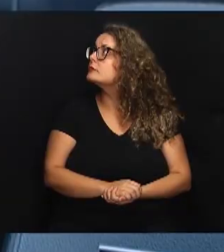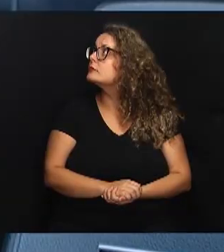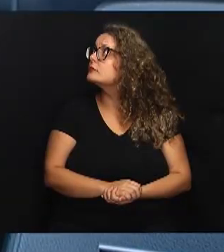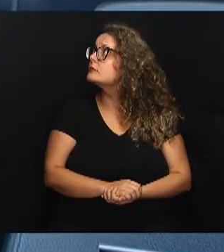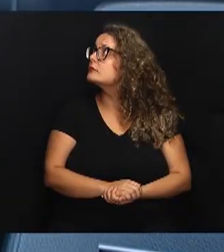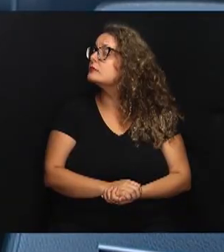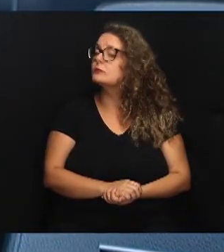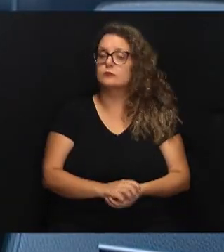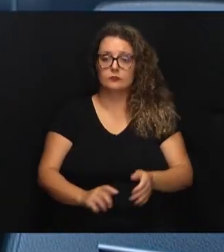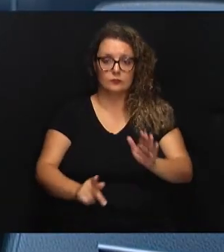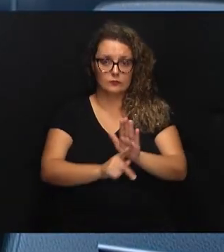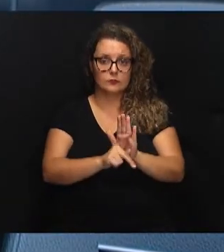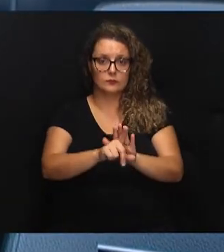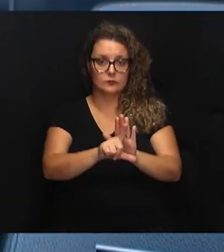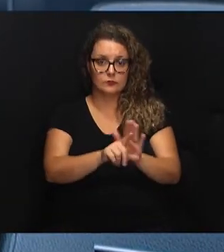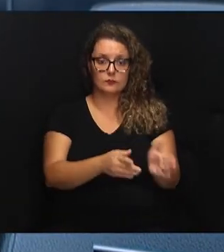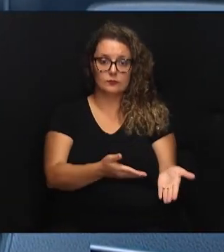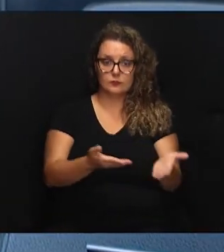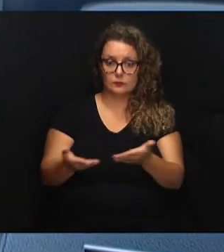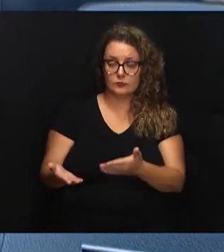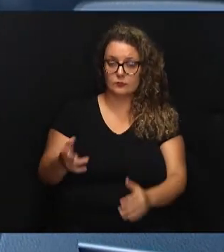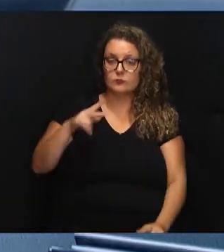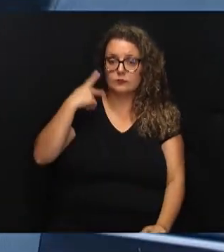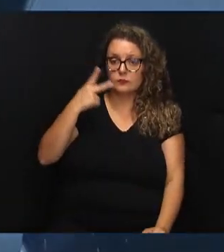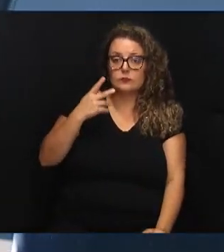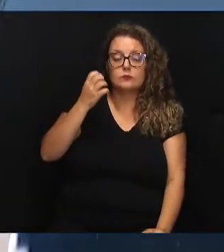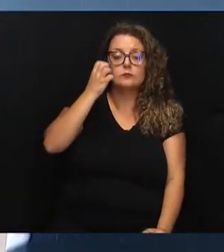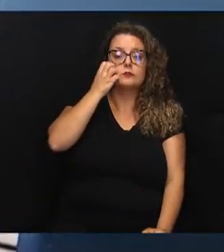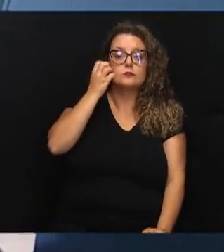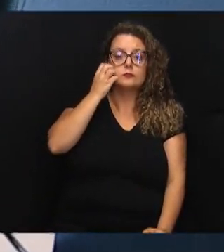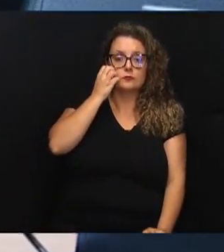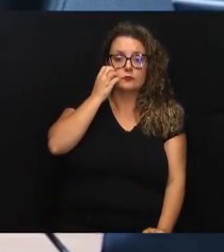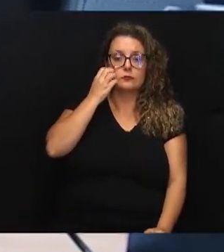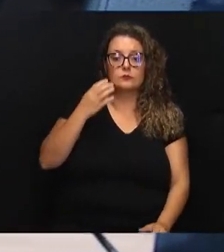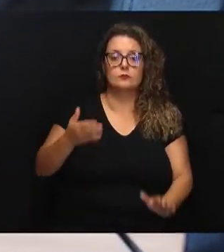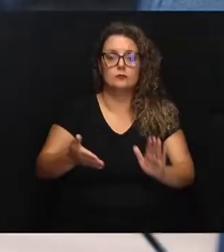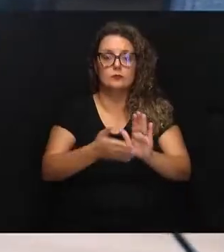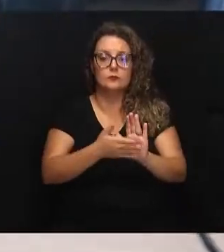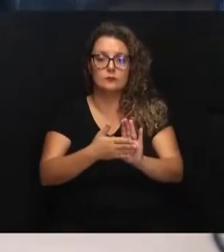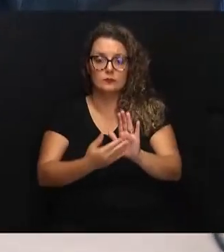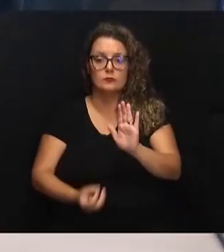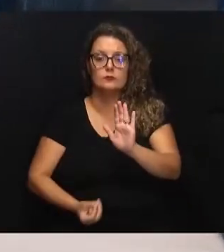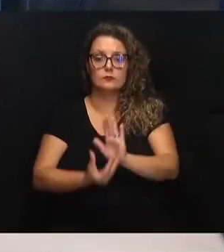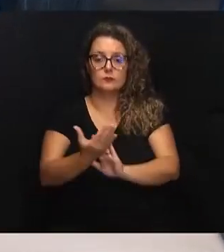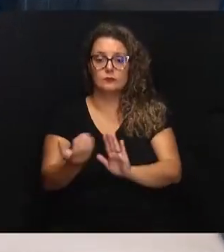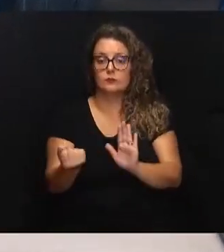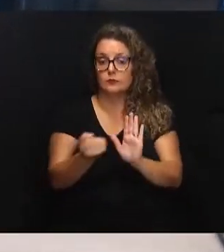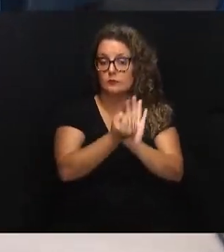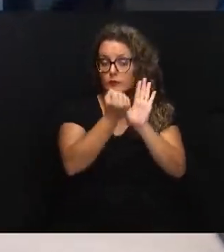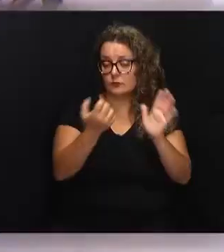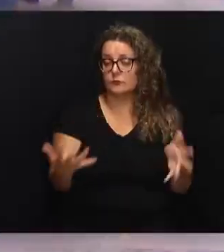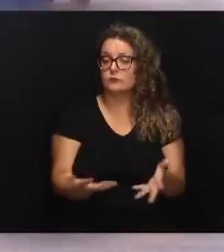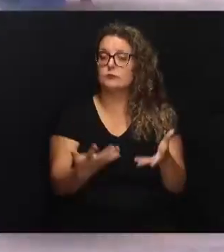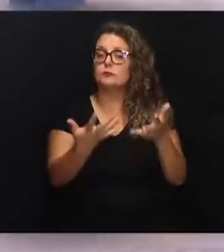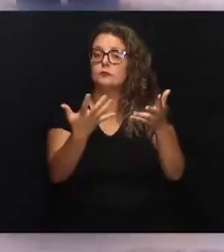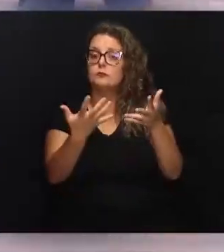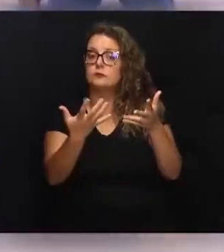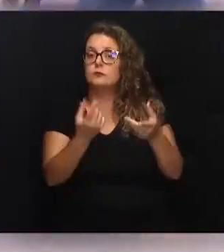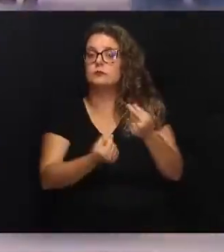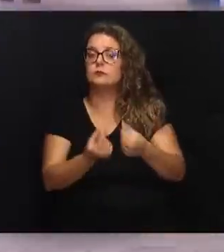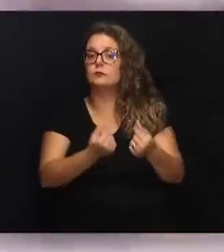Um projeto de lei apresentado pelo vereador Igor Diego propõe a criação do Selo de Promoção Justa,